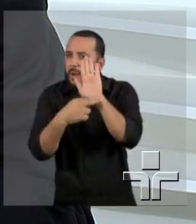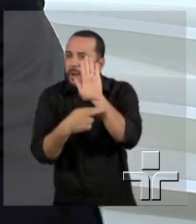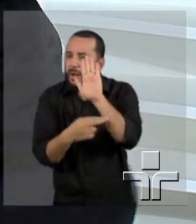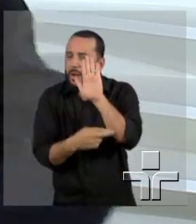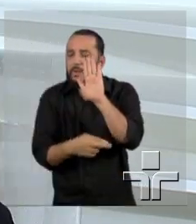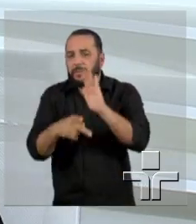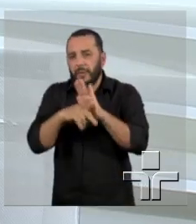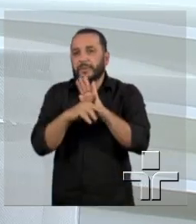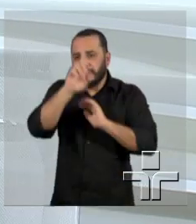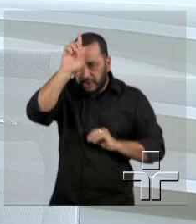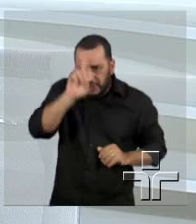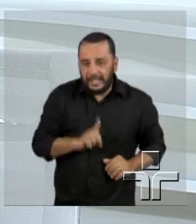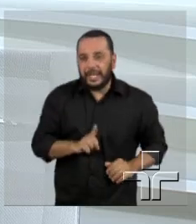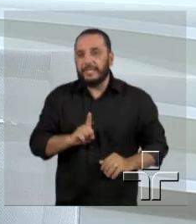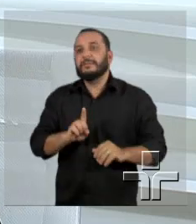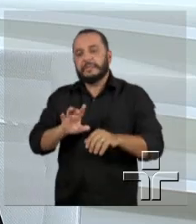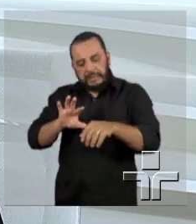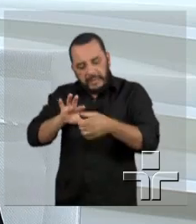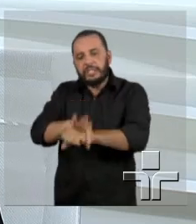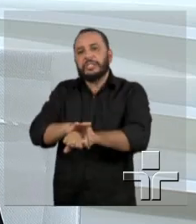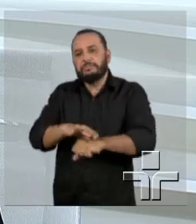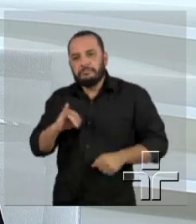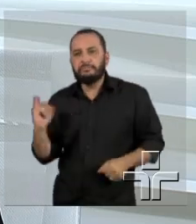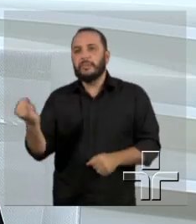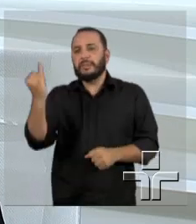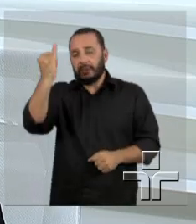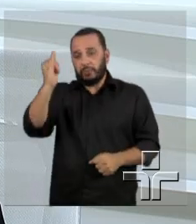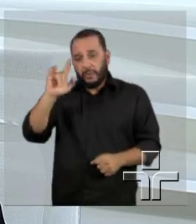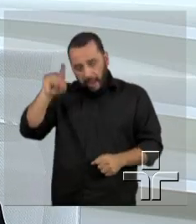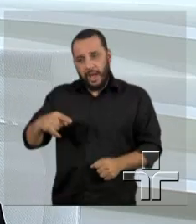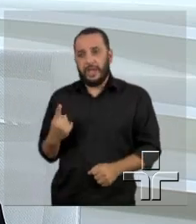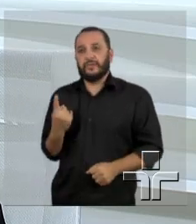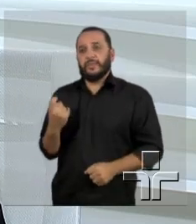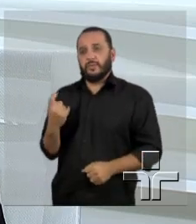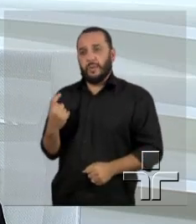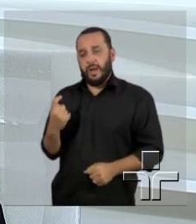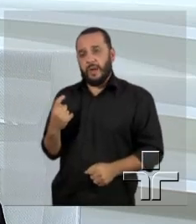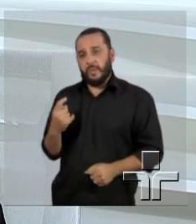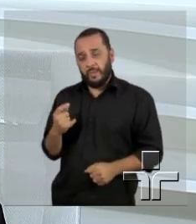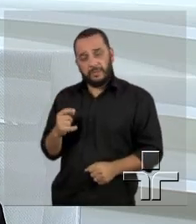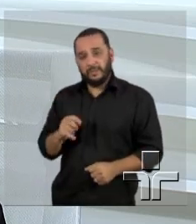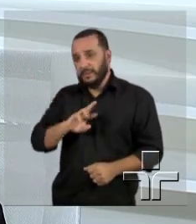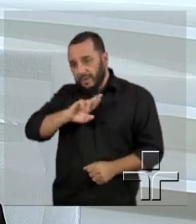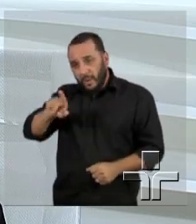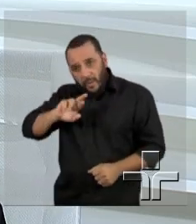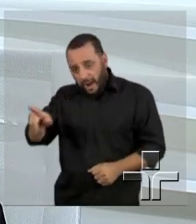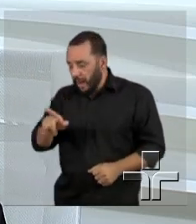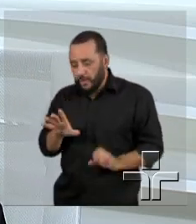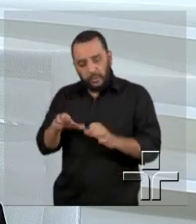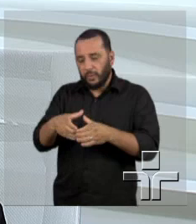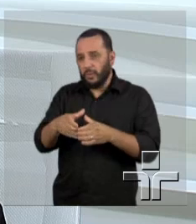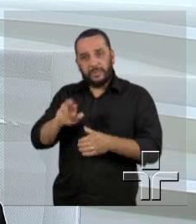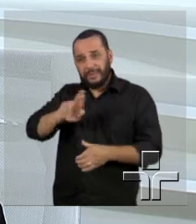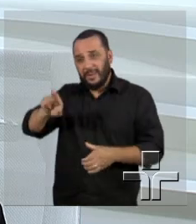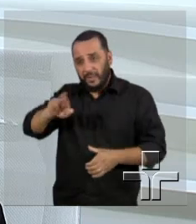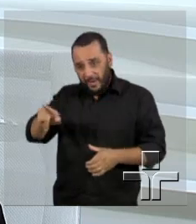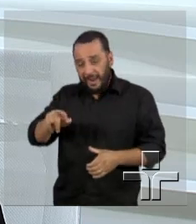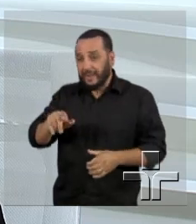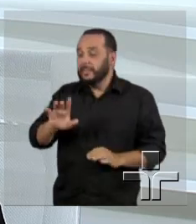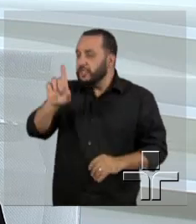e garantias fundamentais, não só os individuais, não só os coletivos, as normas definidoras dos direitos e